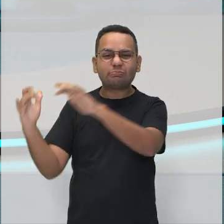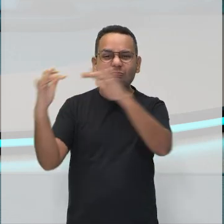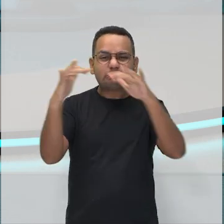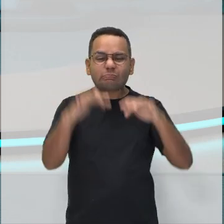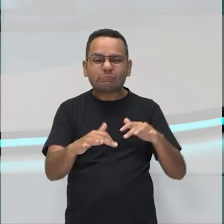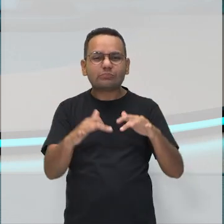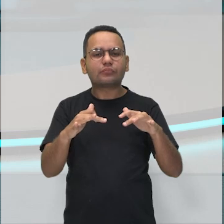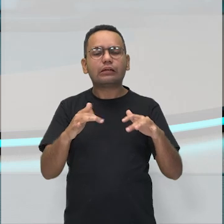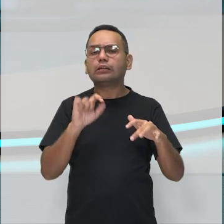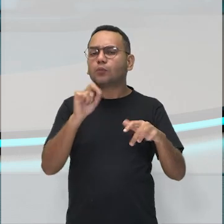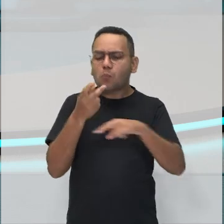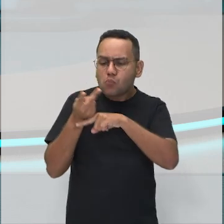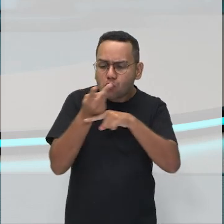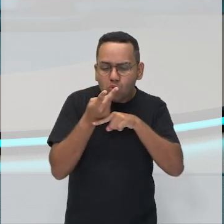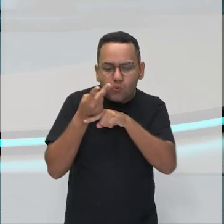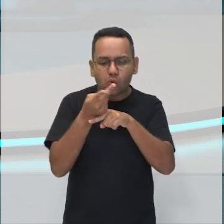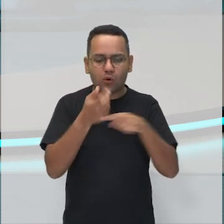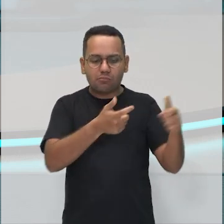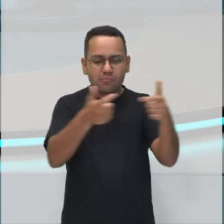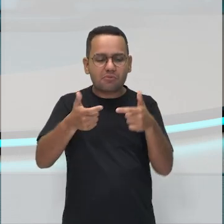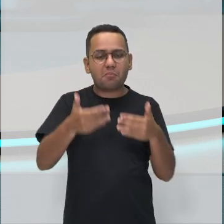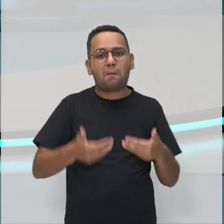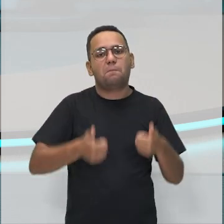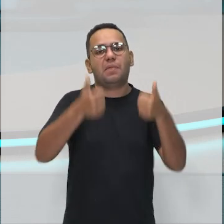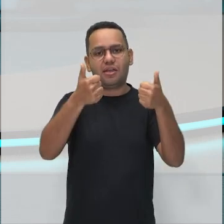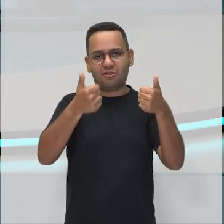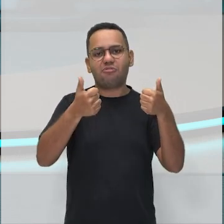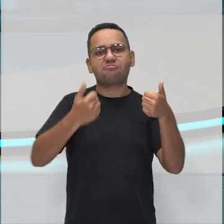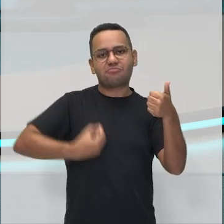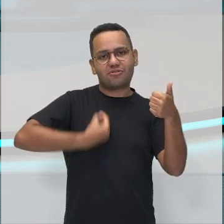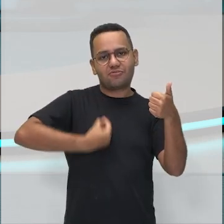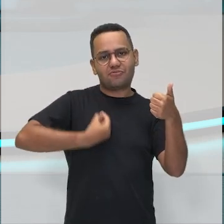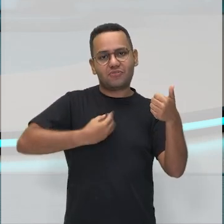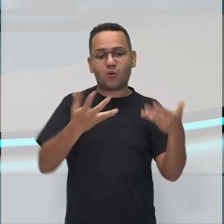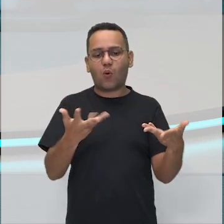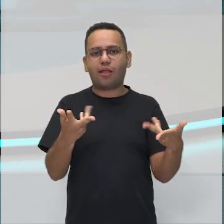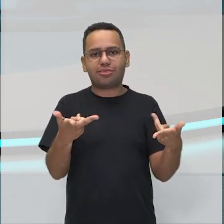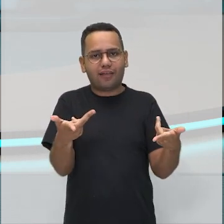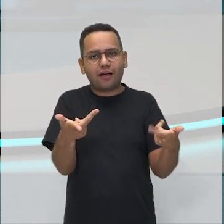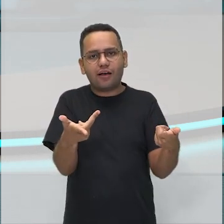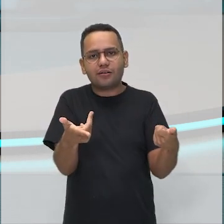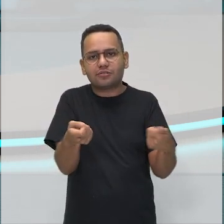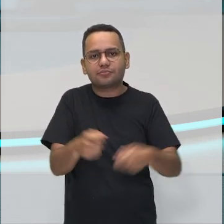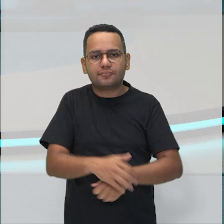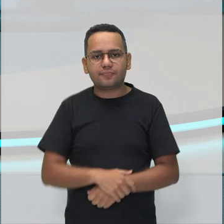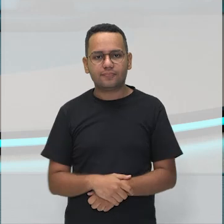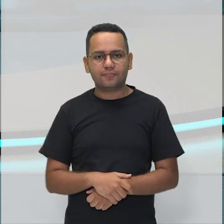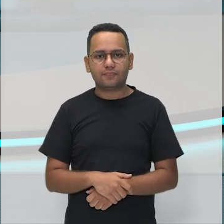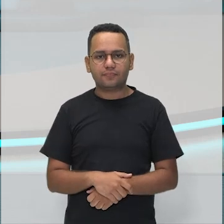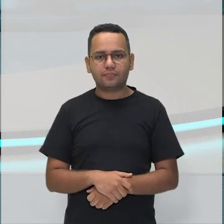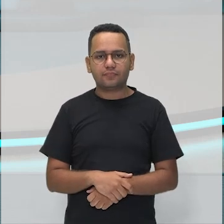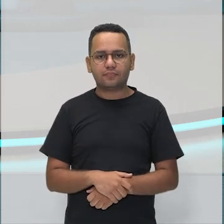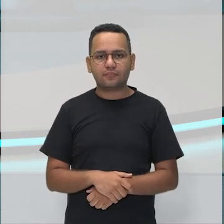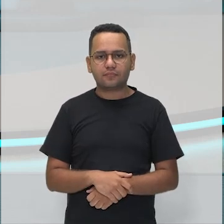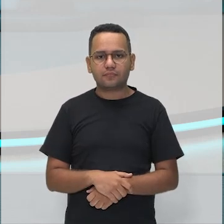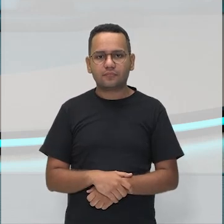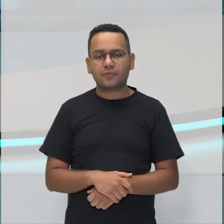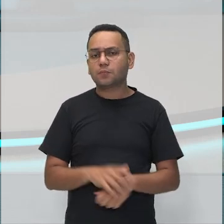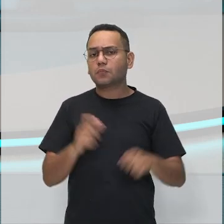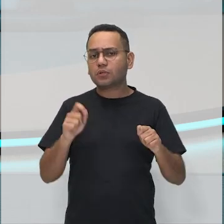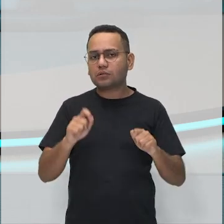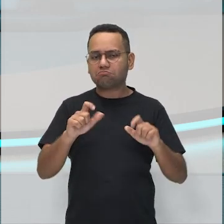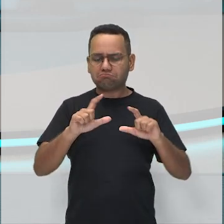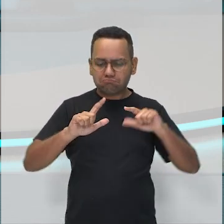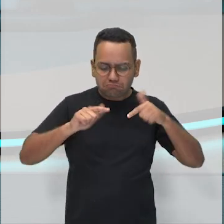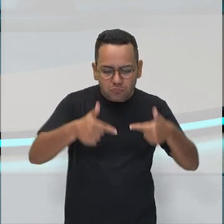procurar outros que oferecessem condições de vida, que oferecesse condições para que elas pudessem viver